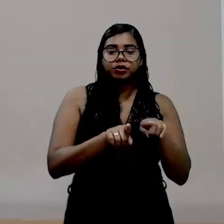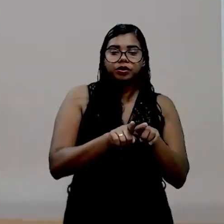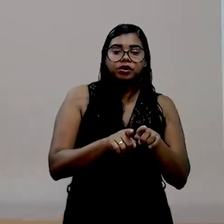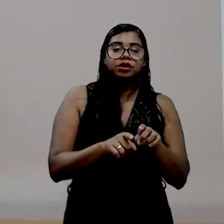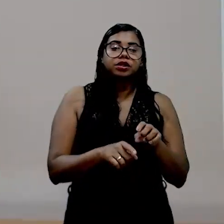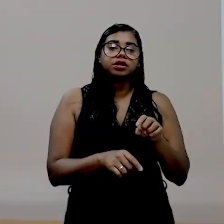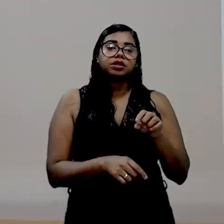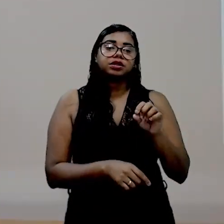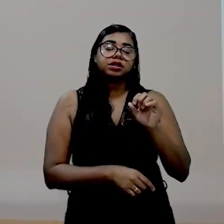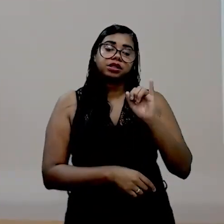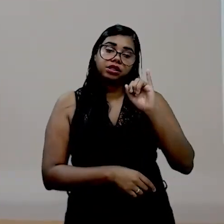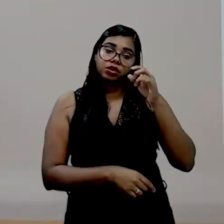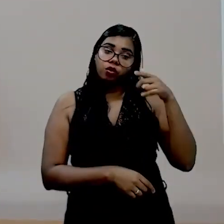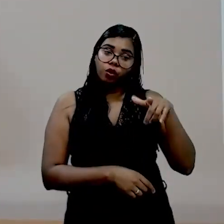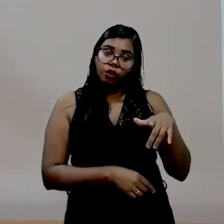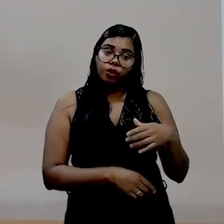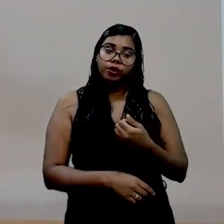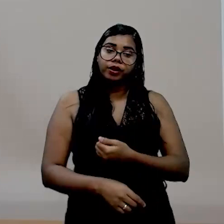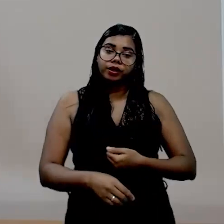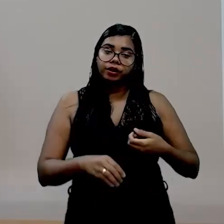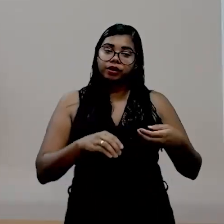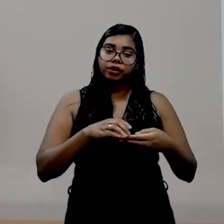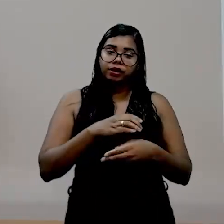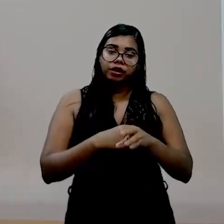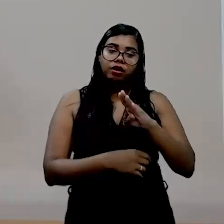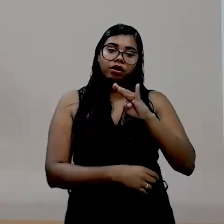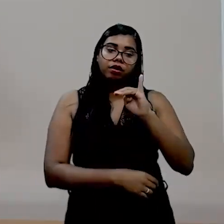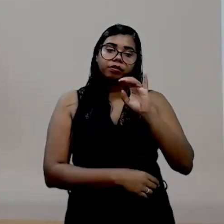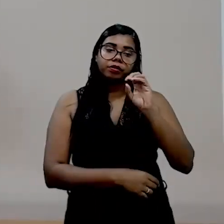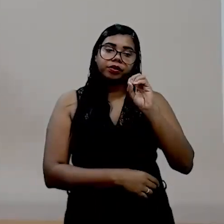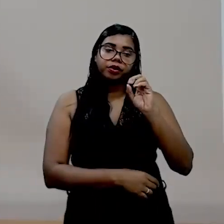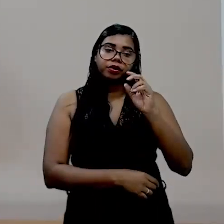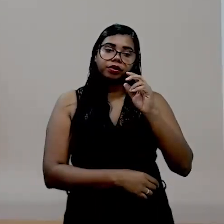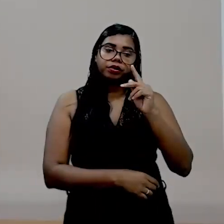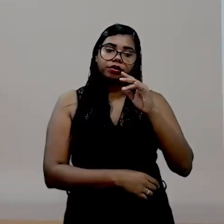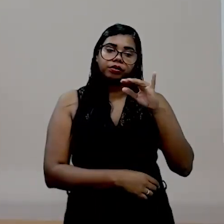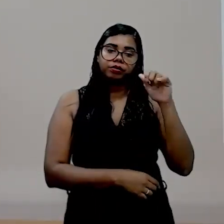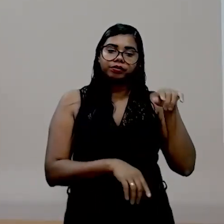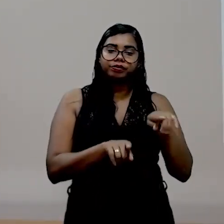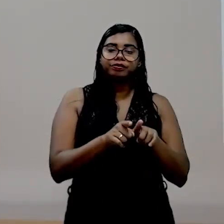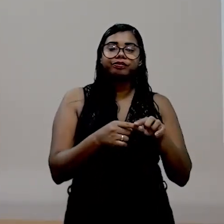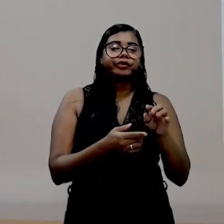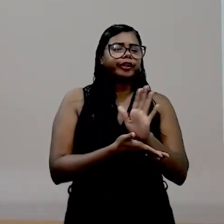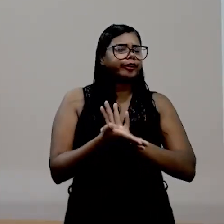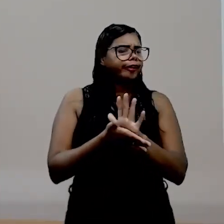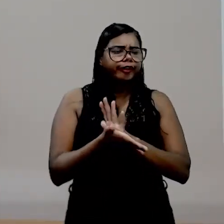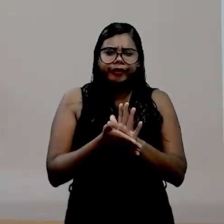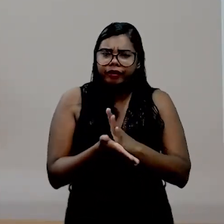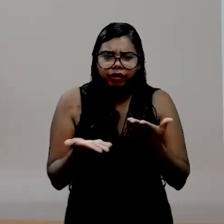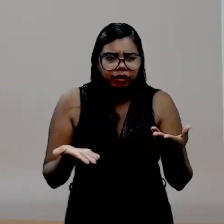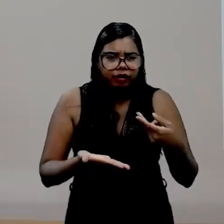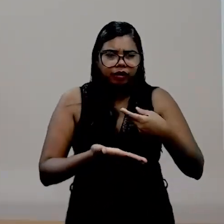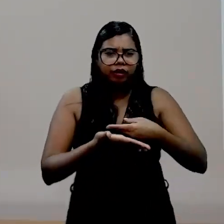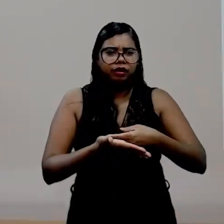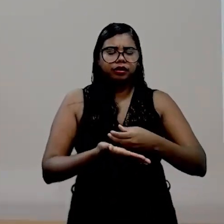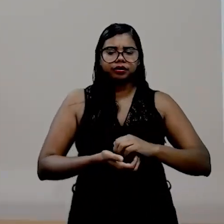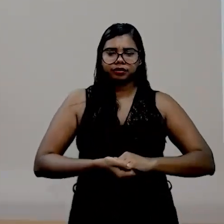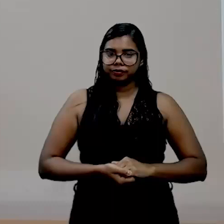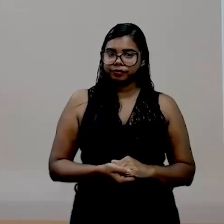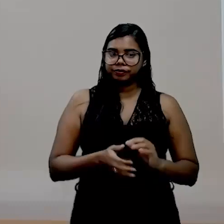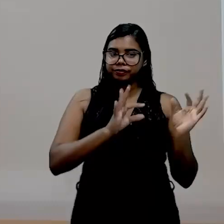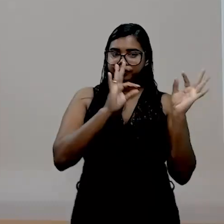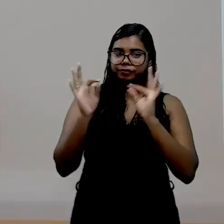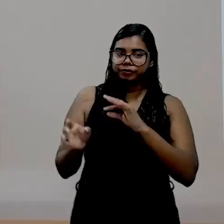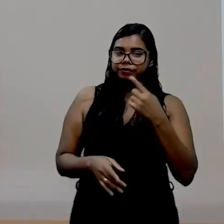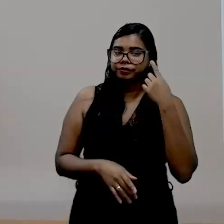faz. Né? O que a ressonância diz? Não tem nada. Não tem nada suspeito não, acompanha aí.